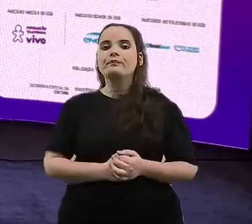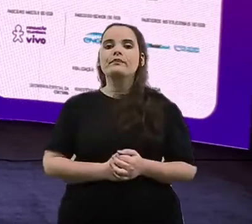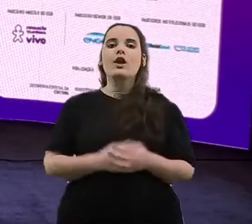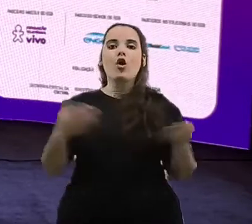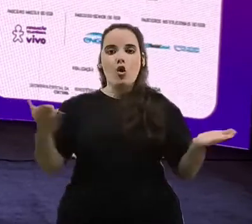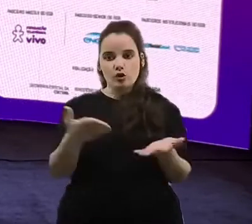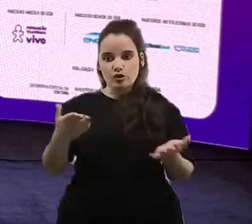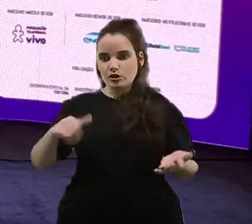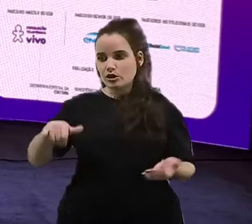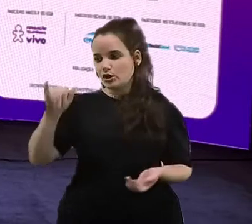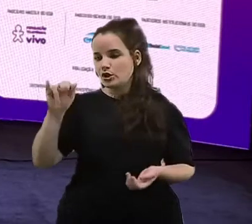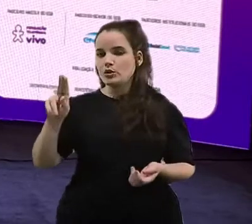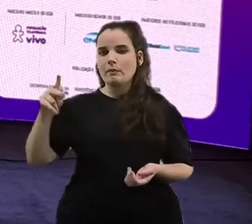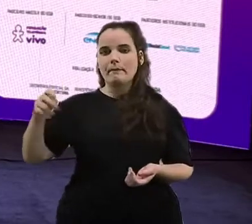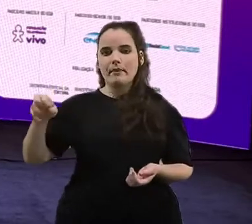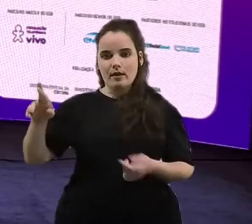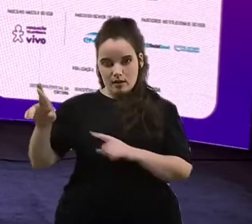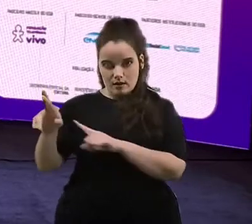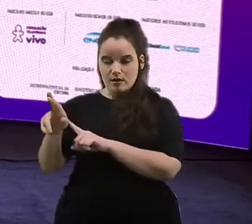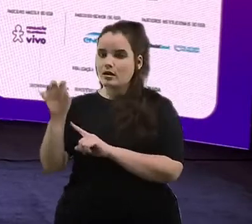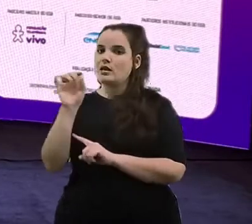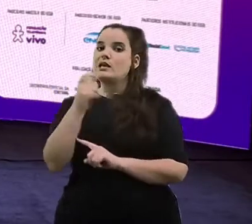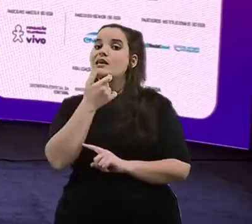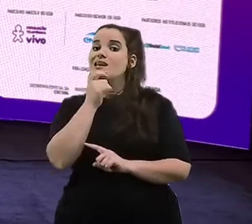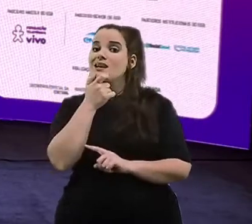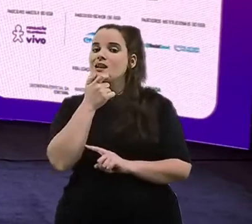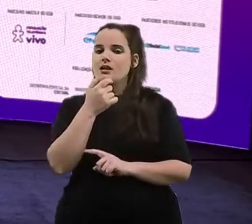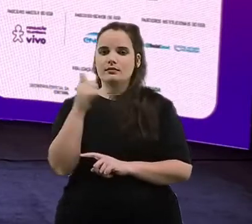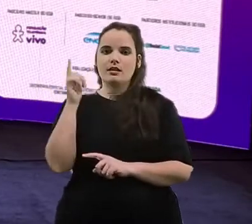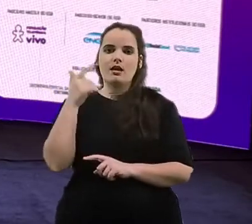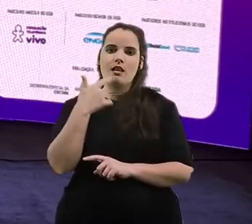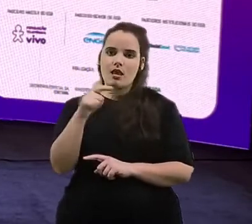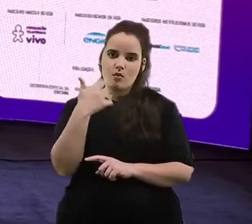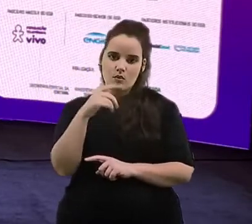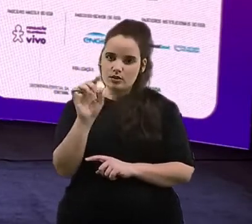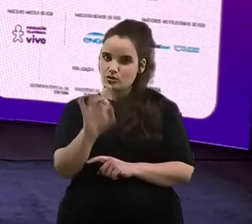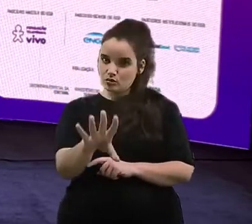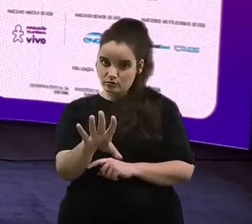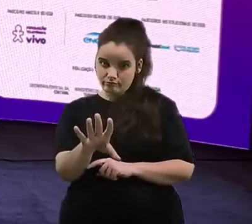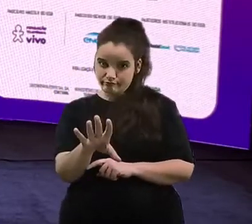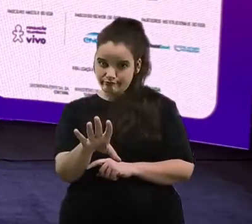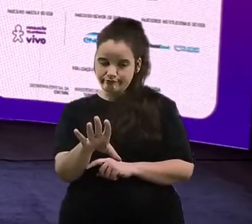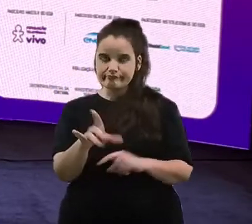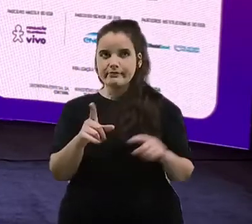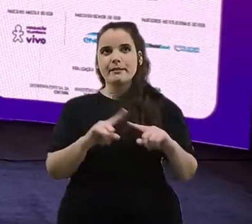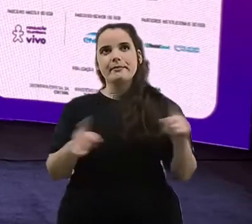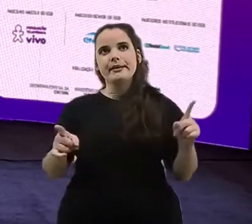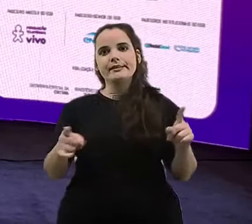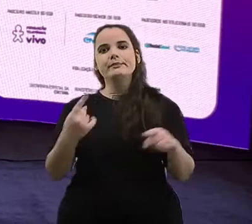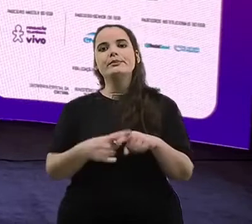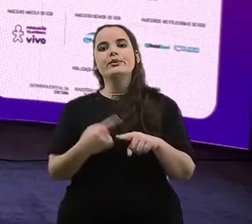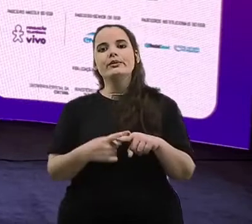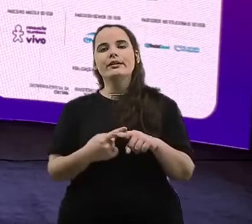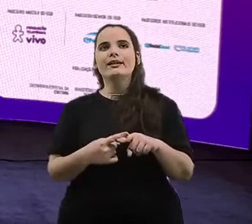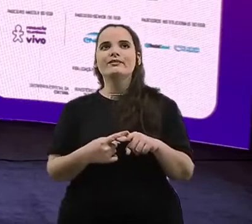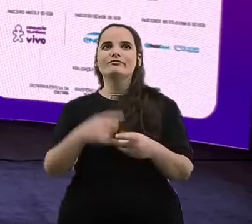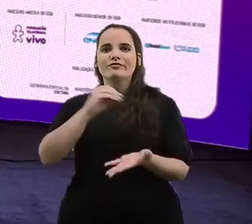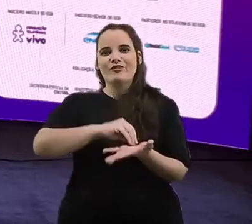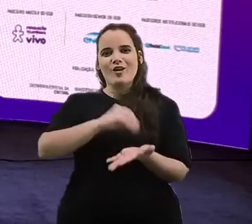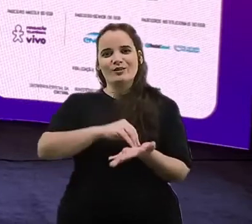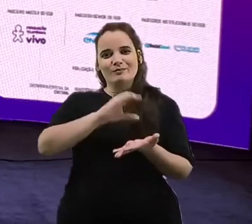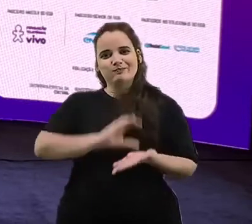mencionou, ele está apenas em inglês. É uma questão muito mais de limite de recursos que a empresa